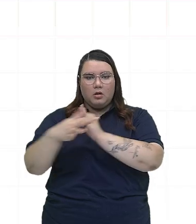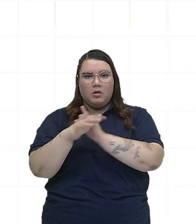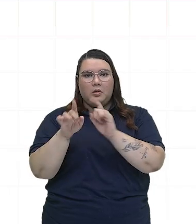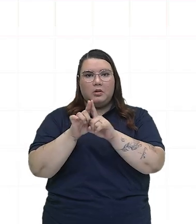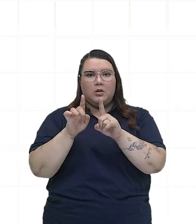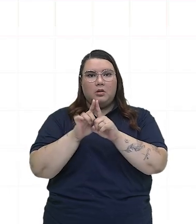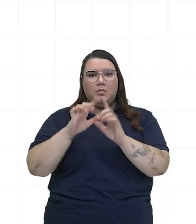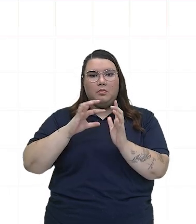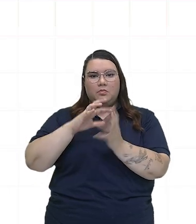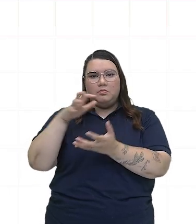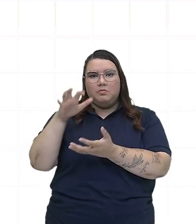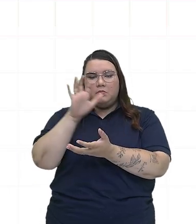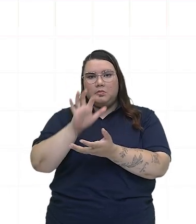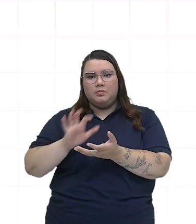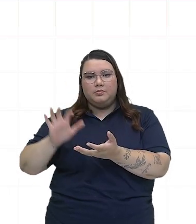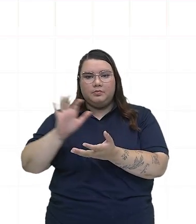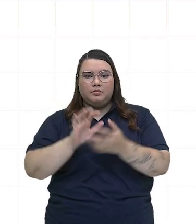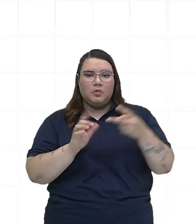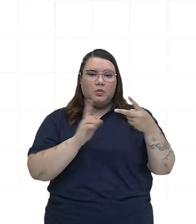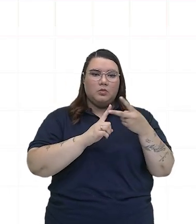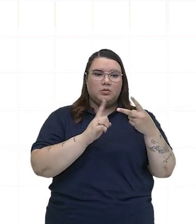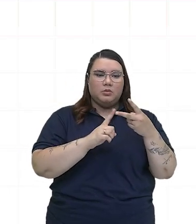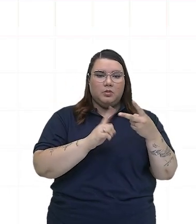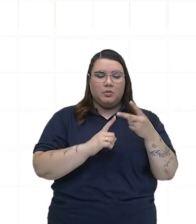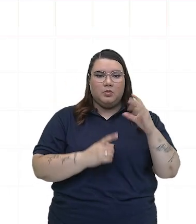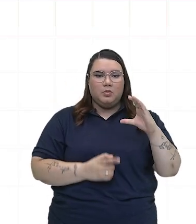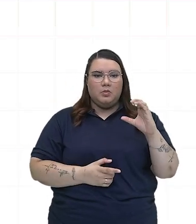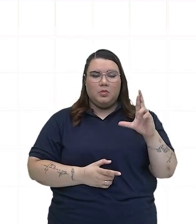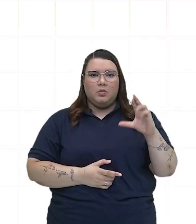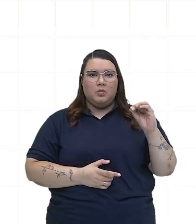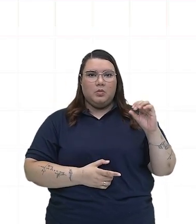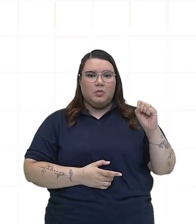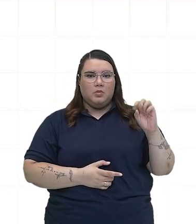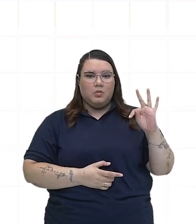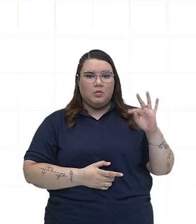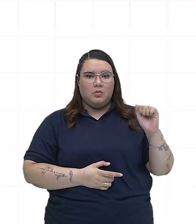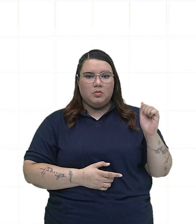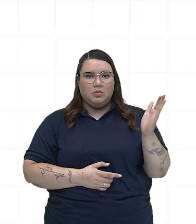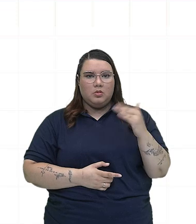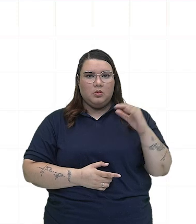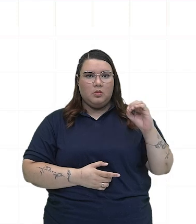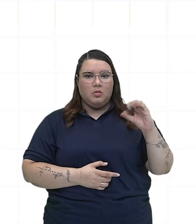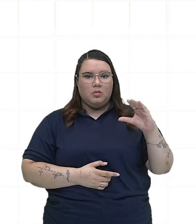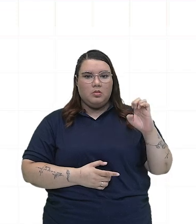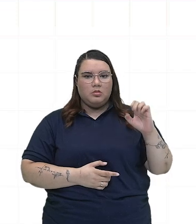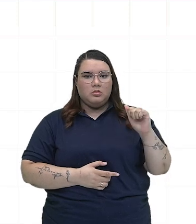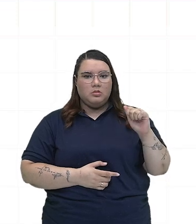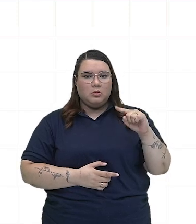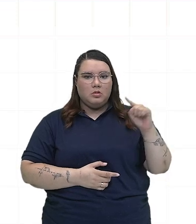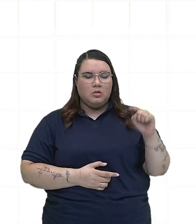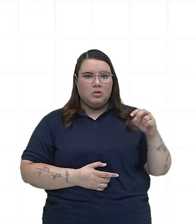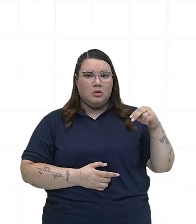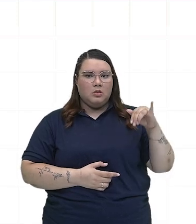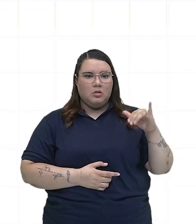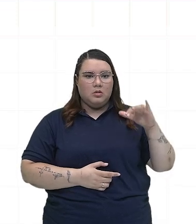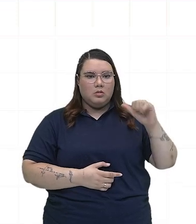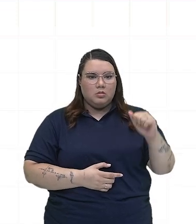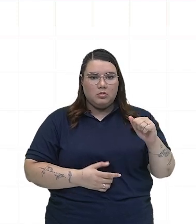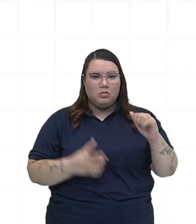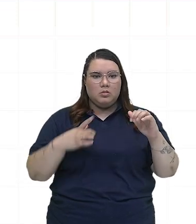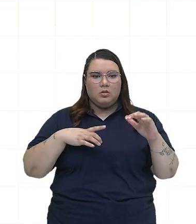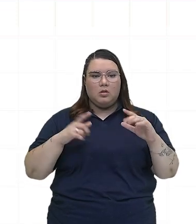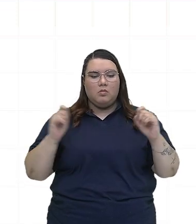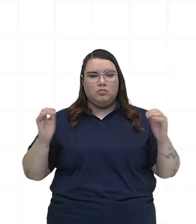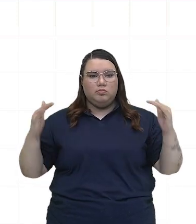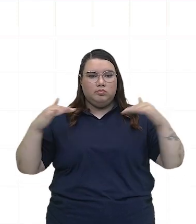ilhas, e a crosta oceânica, onde está localizada, onde ela está